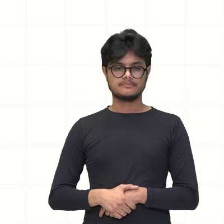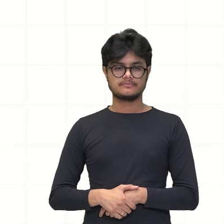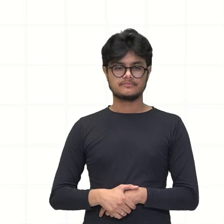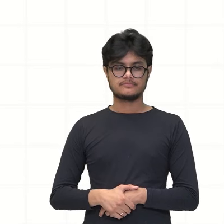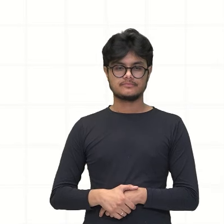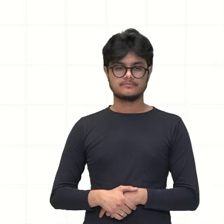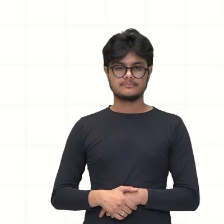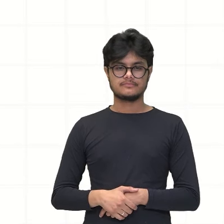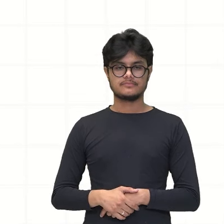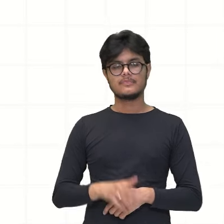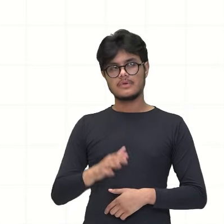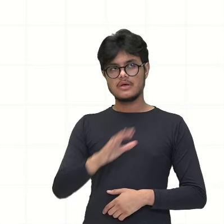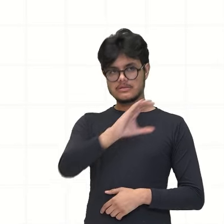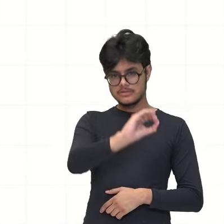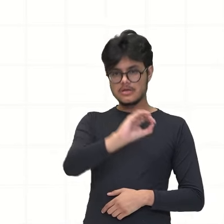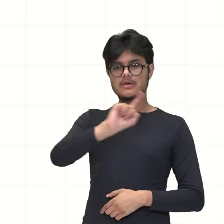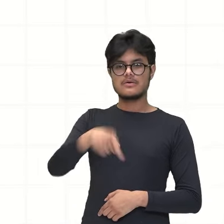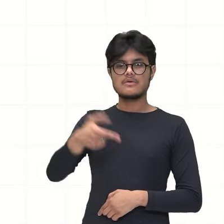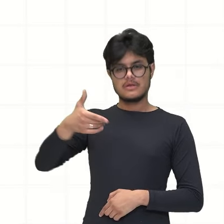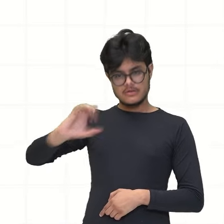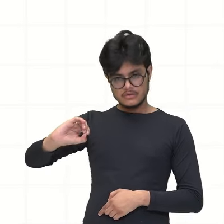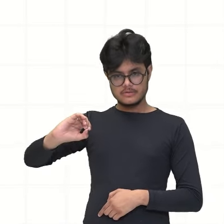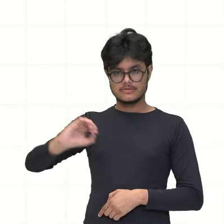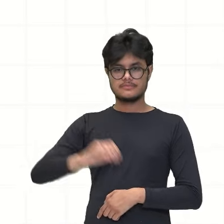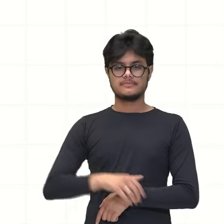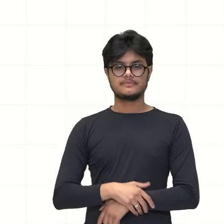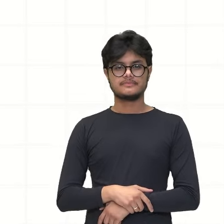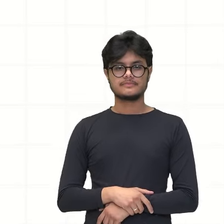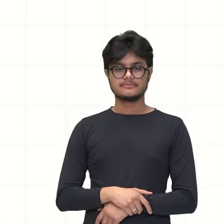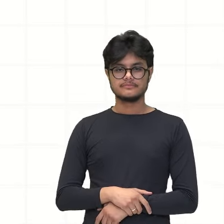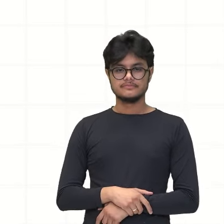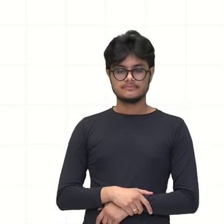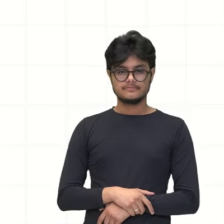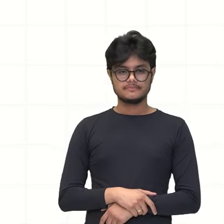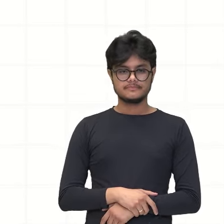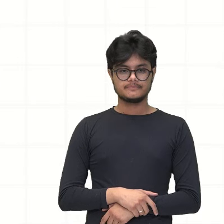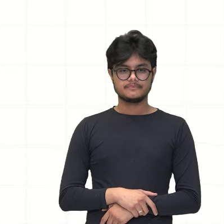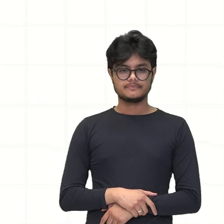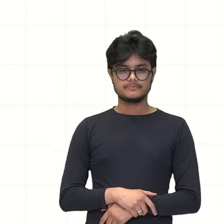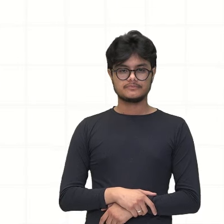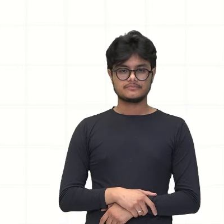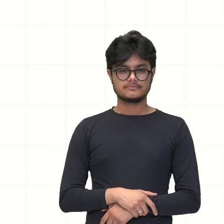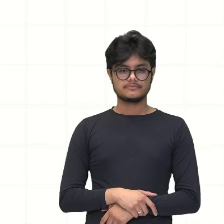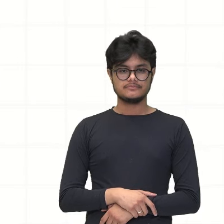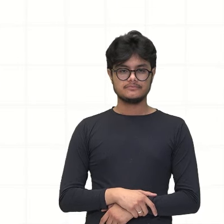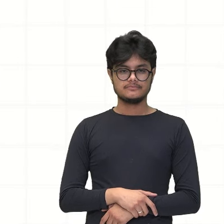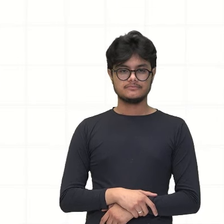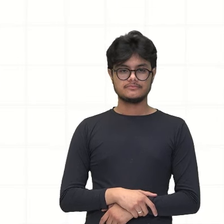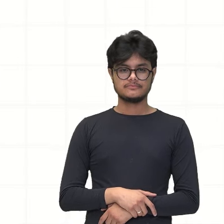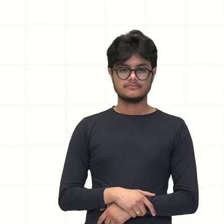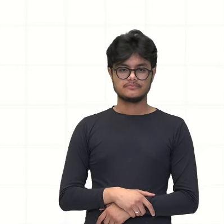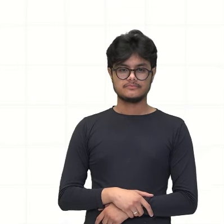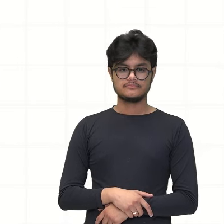100, né? E aí ando com a vírgula duas vezes para frente do número. Então vai ficar